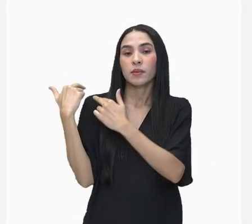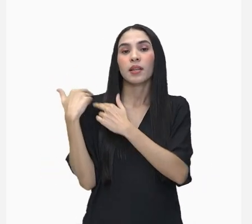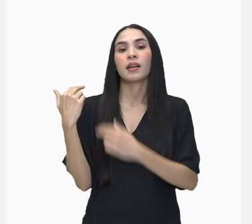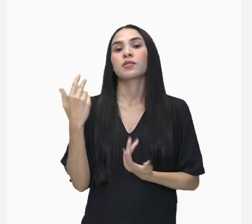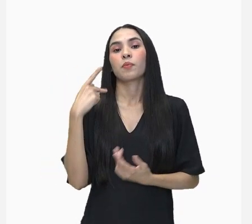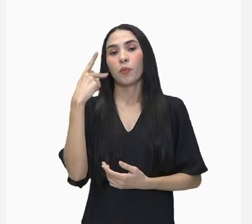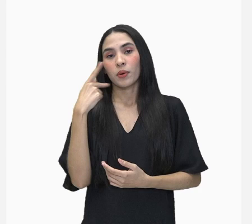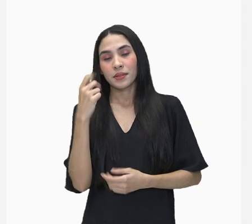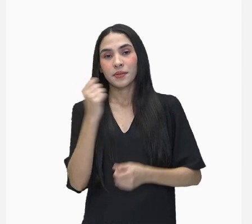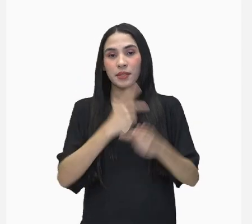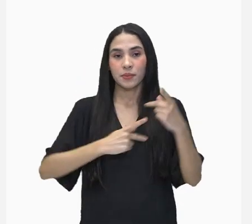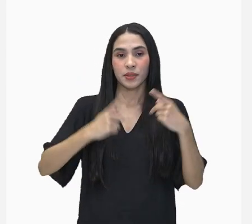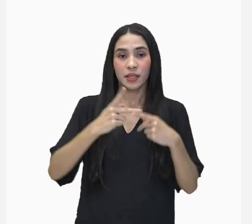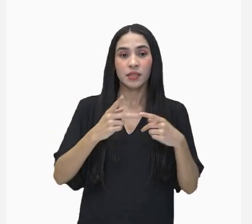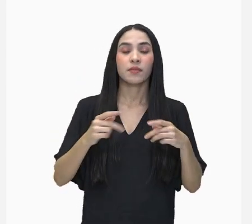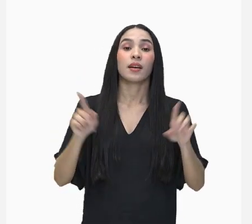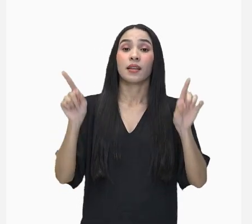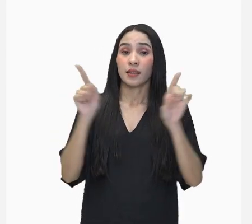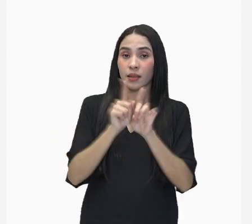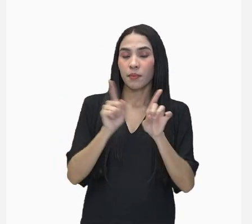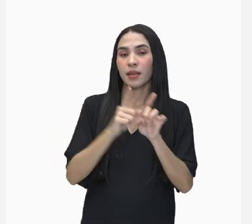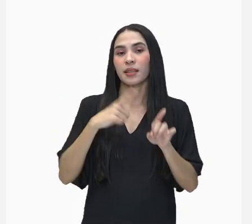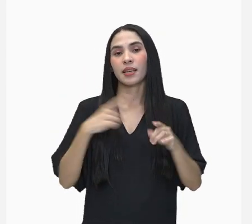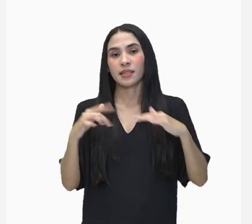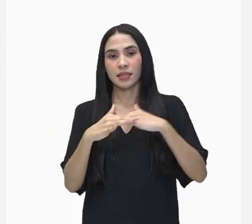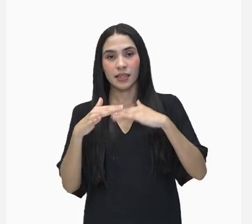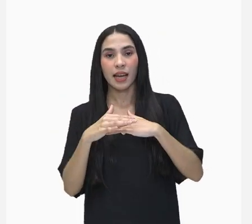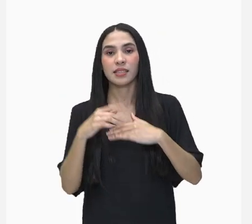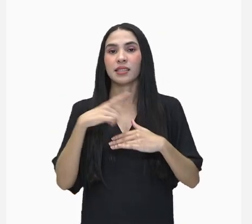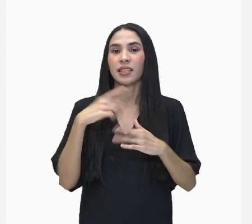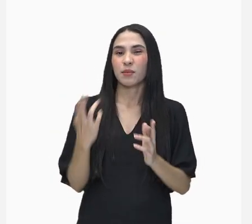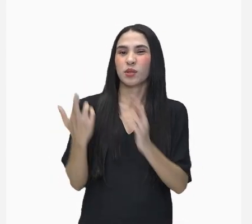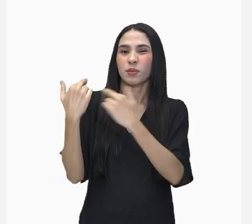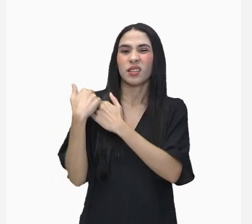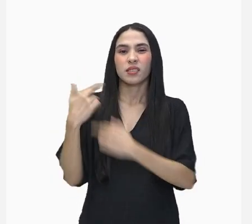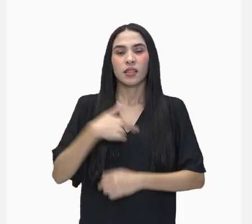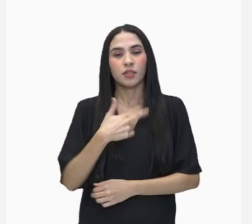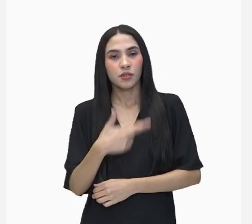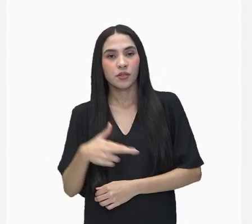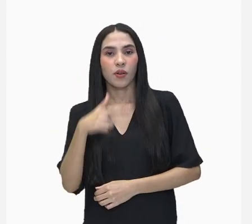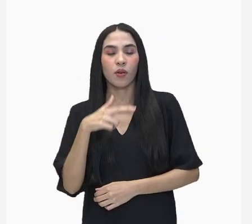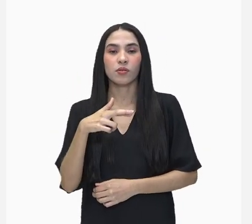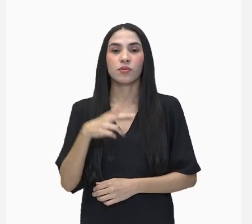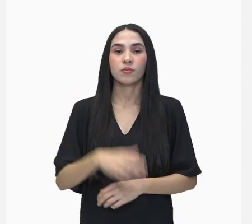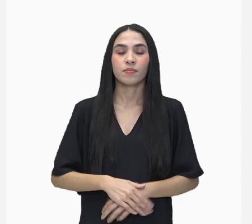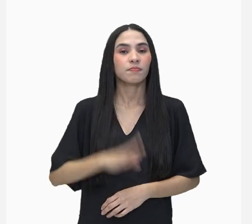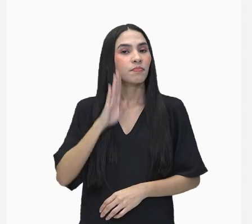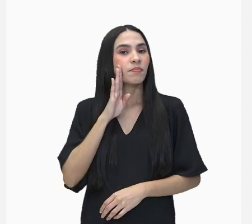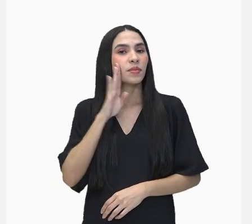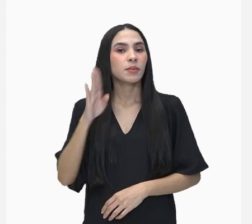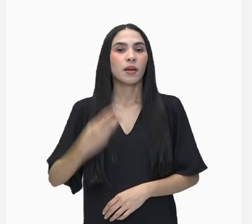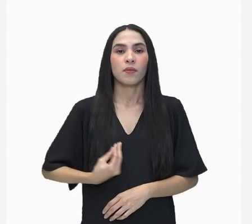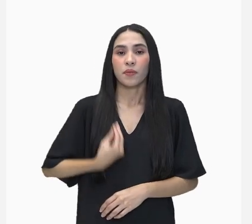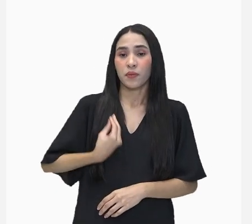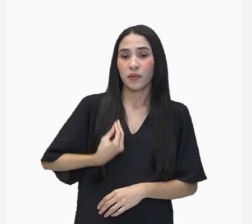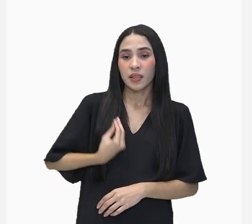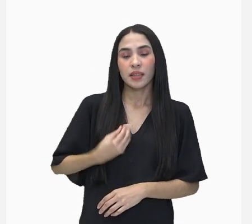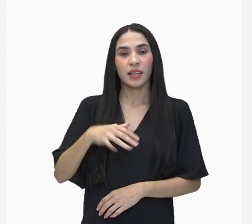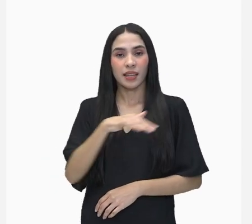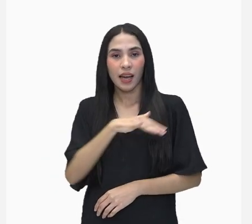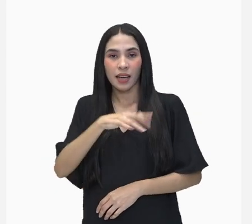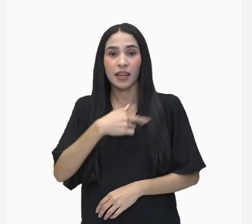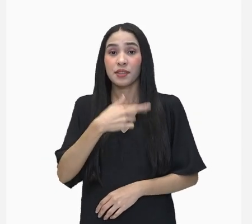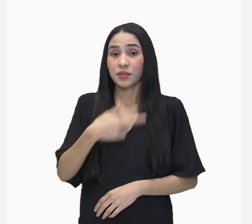político-administrativa. Temos também cidades que têm função religiosa, que são aquelas que desempenham papéis centrais na vida espiritual e cultural de